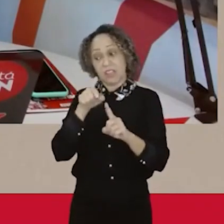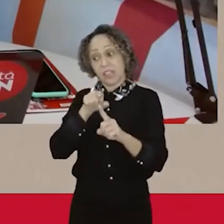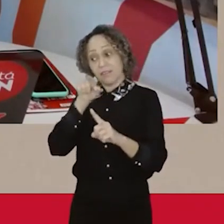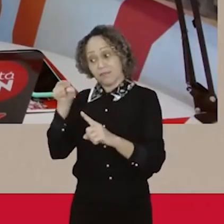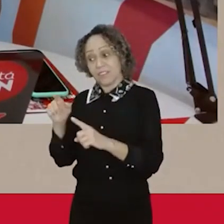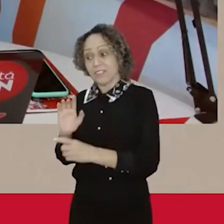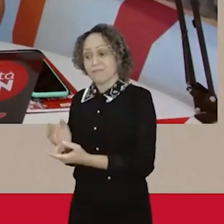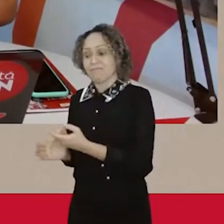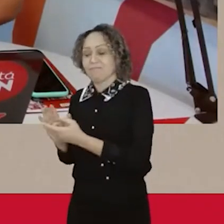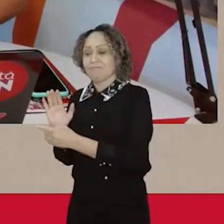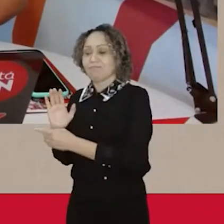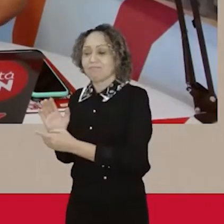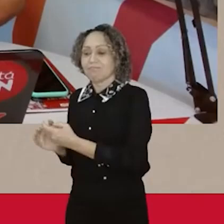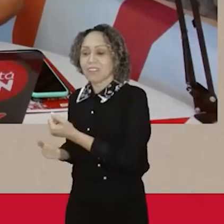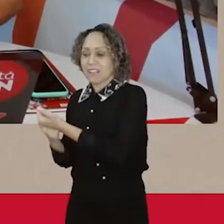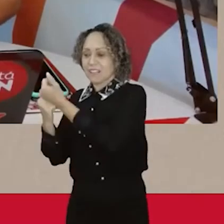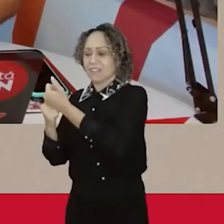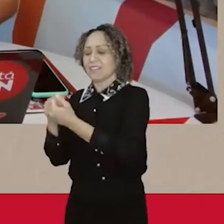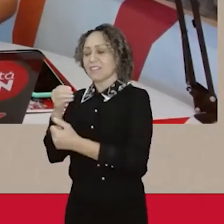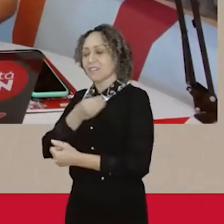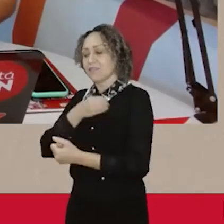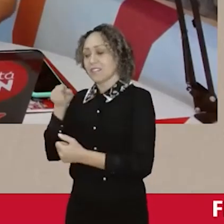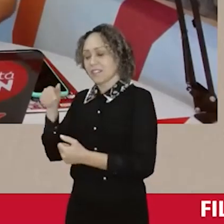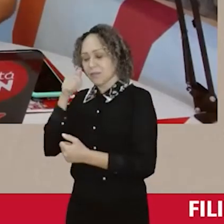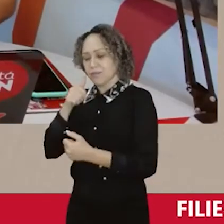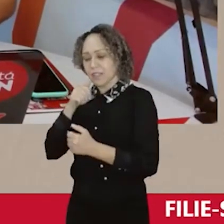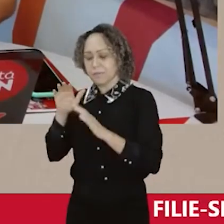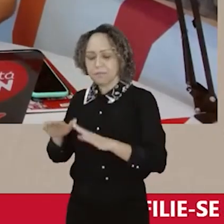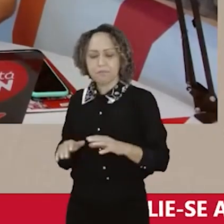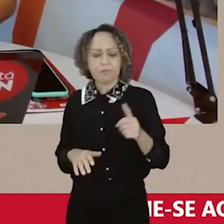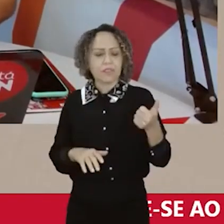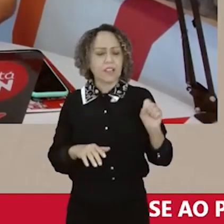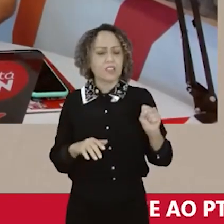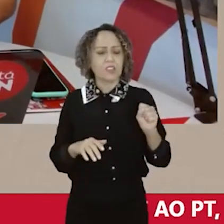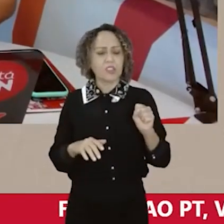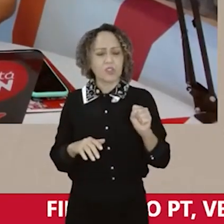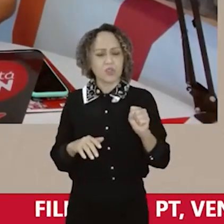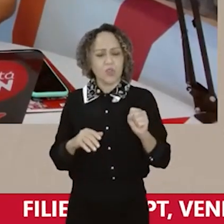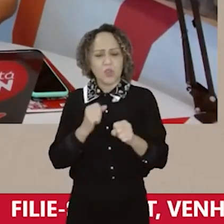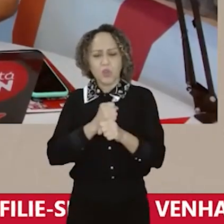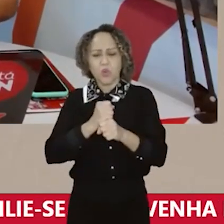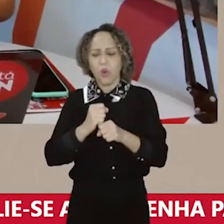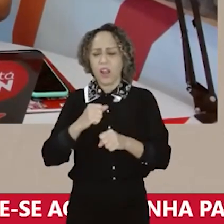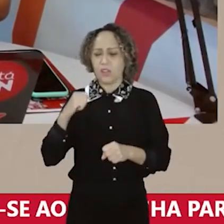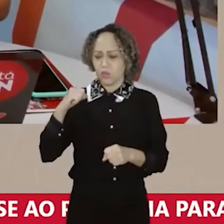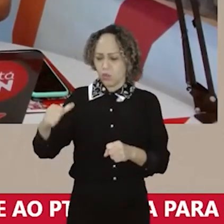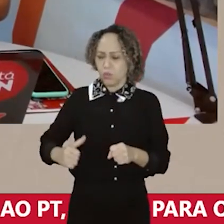do desmonte do Bolsa Família. Foram 18 anos de atividades do Bolsa Família.